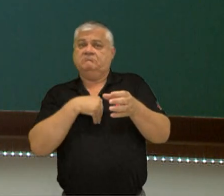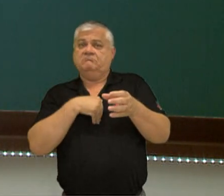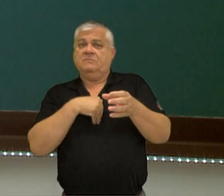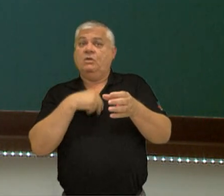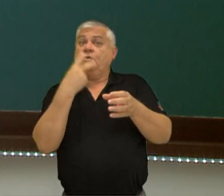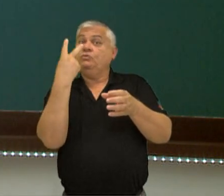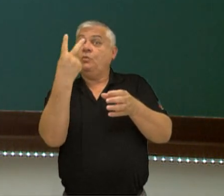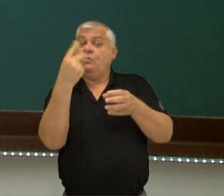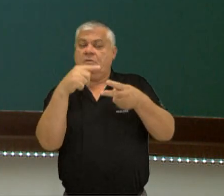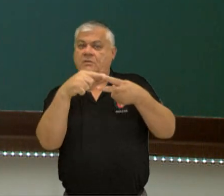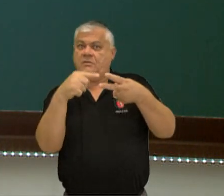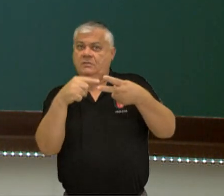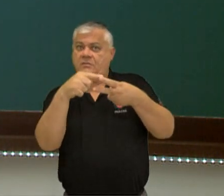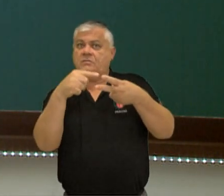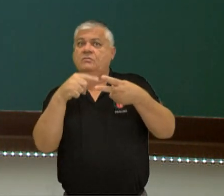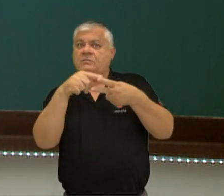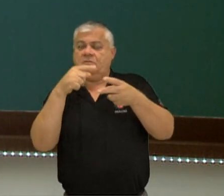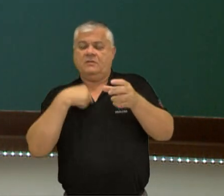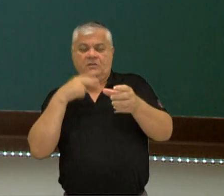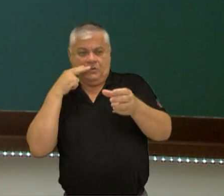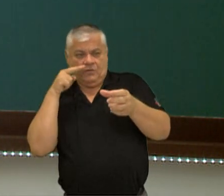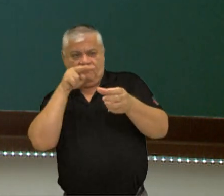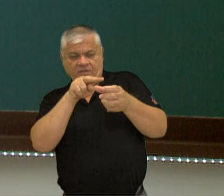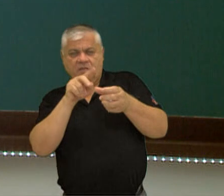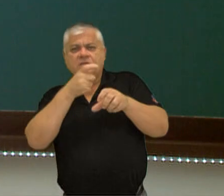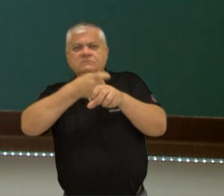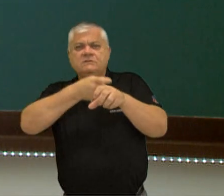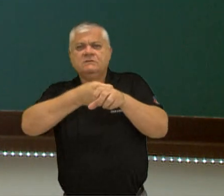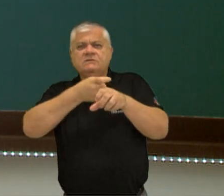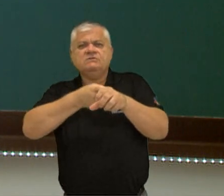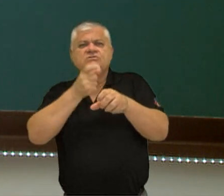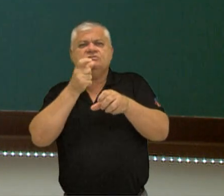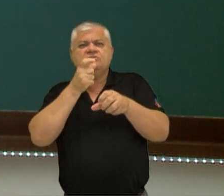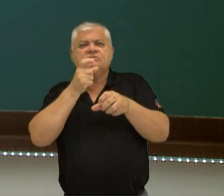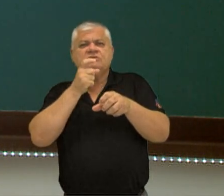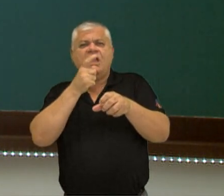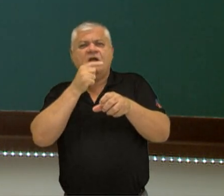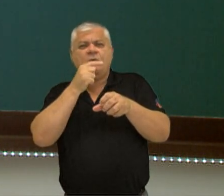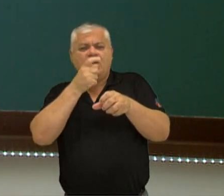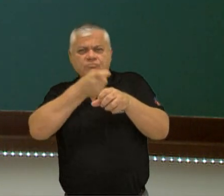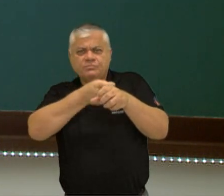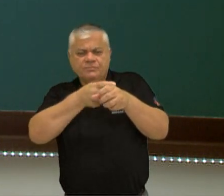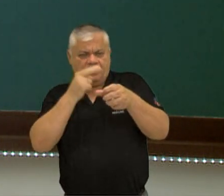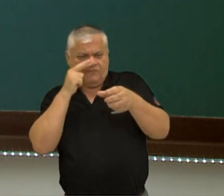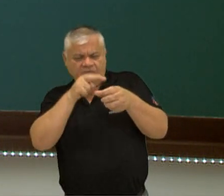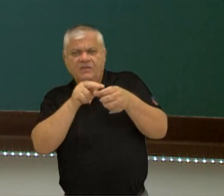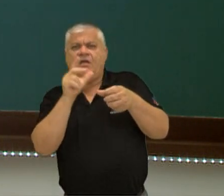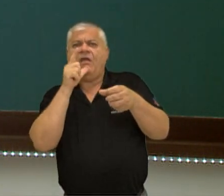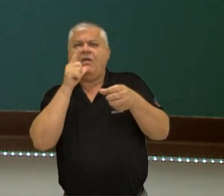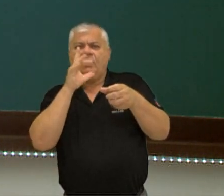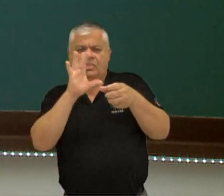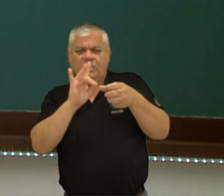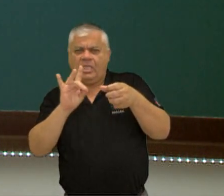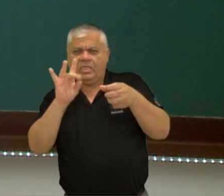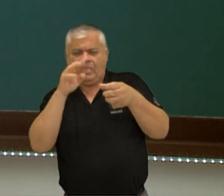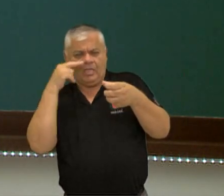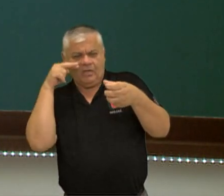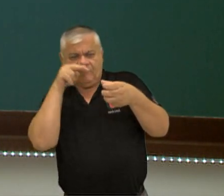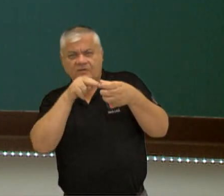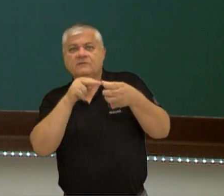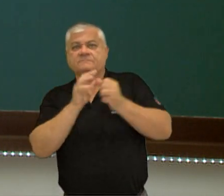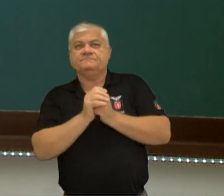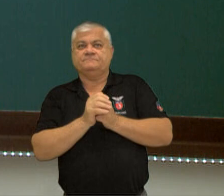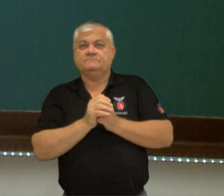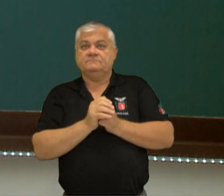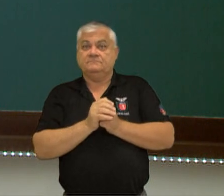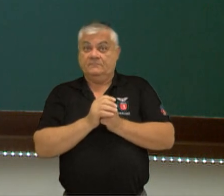duas fases. Vejo os cubinhos de gelo e vejo a água líquida. Quando eu tenho uma mistura homogênea, que é o caso aqui